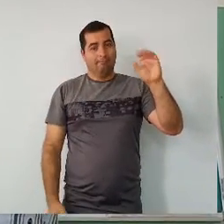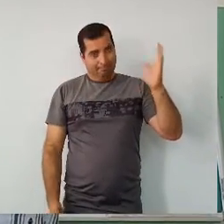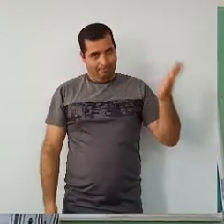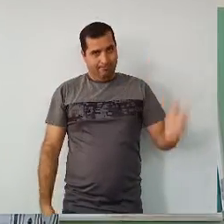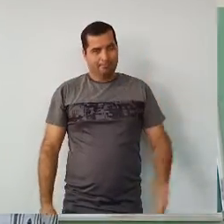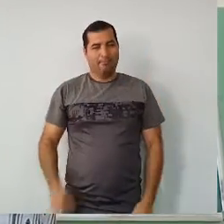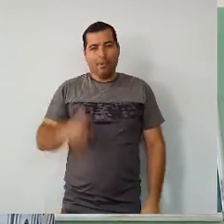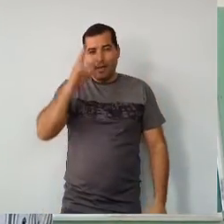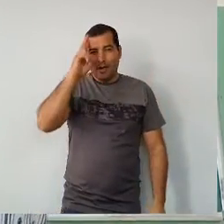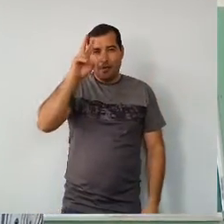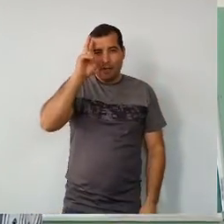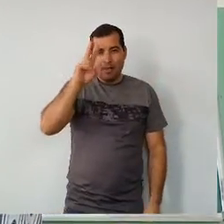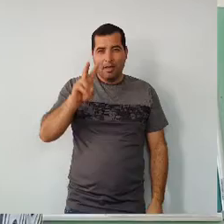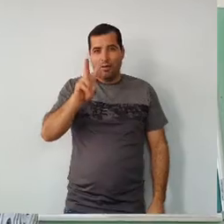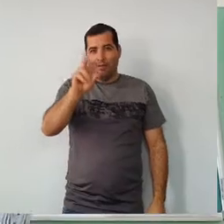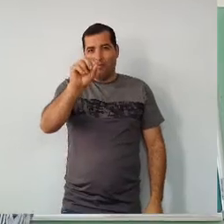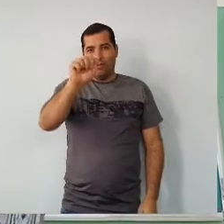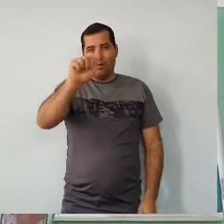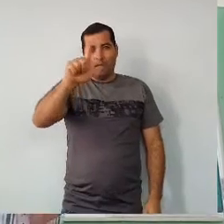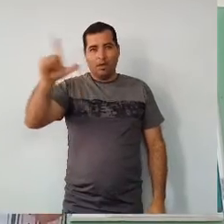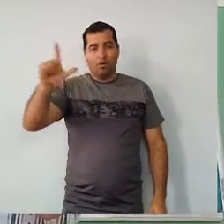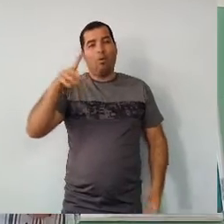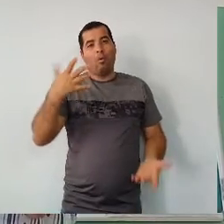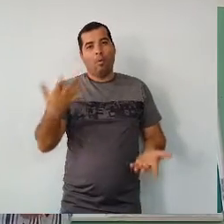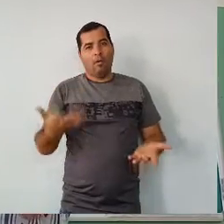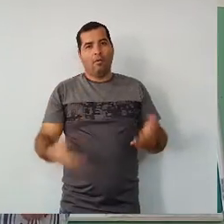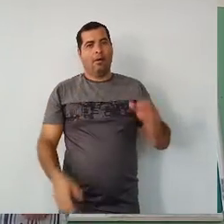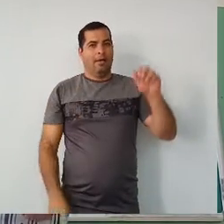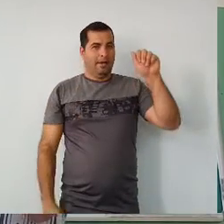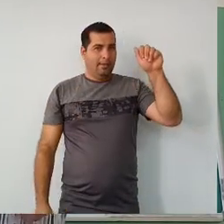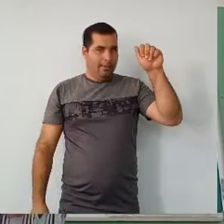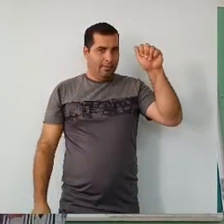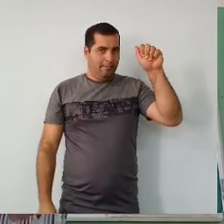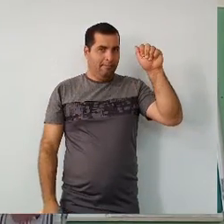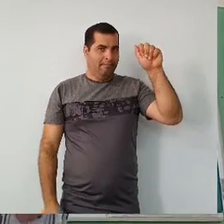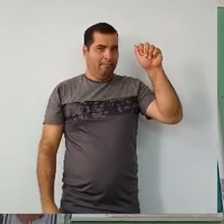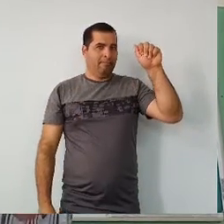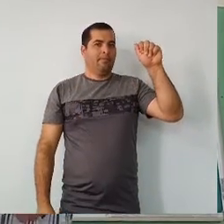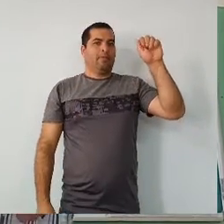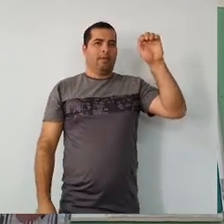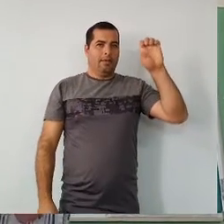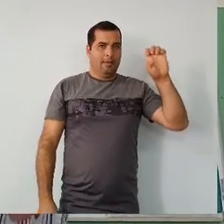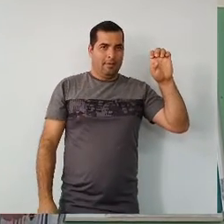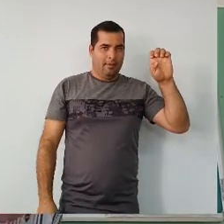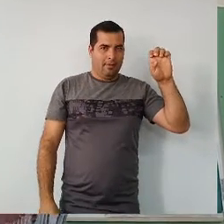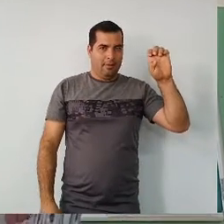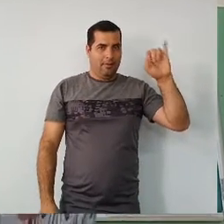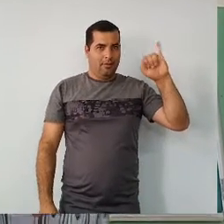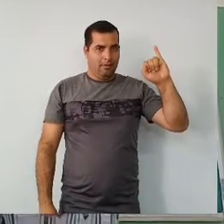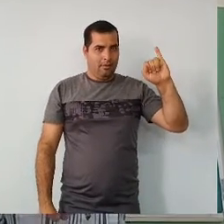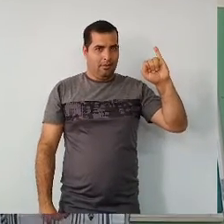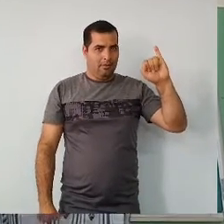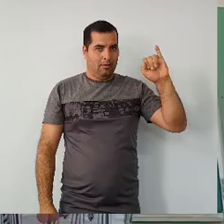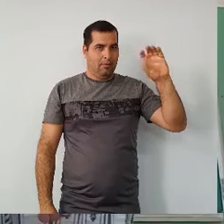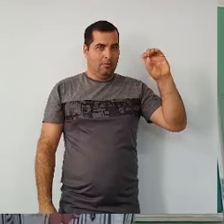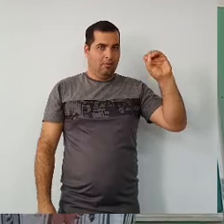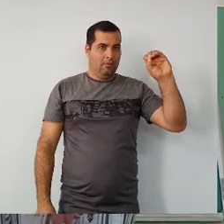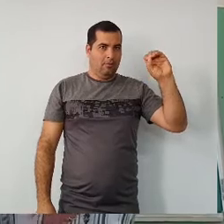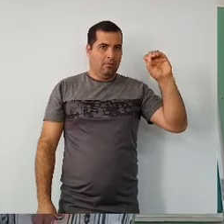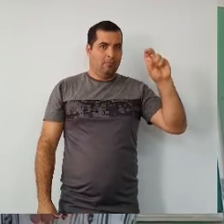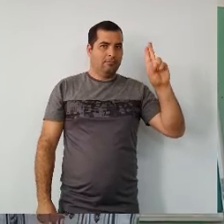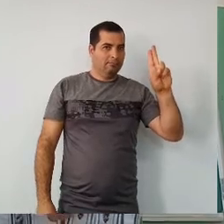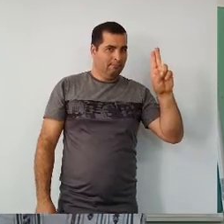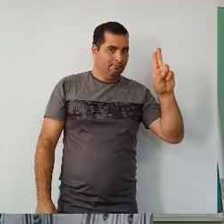vogal. Vamos relembrar quais são as vogais? As vogais são A, E,